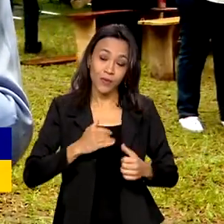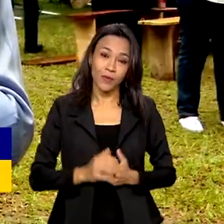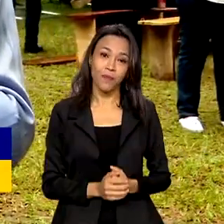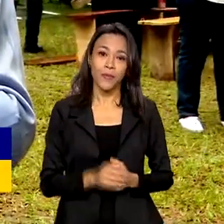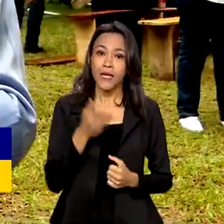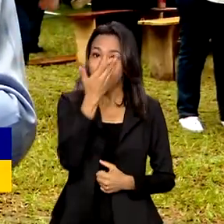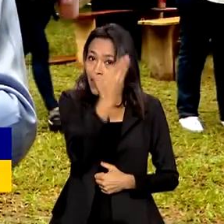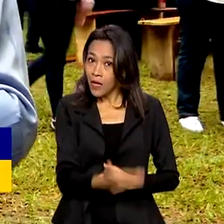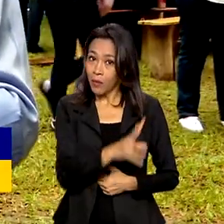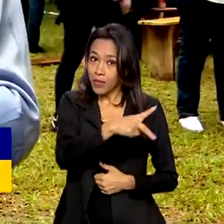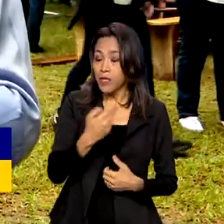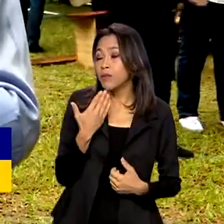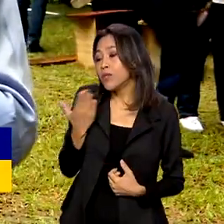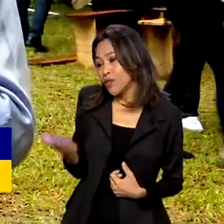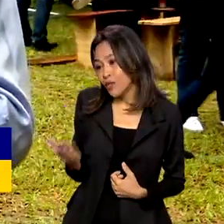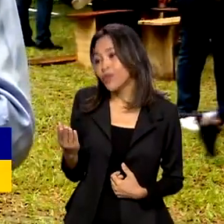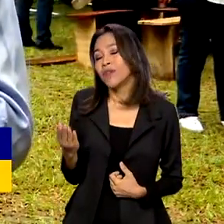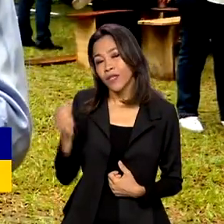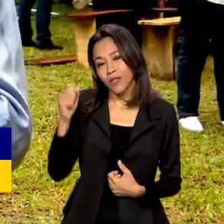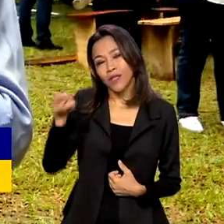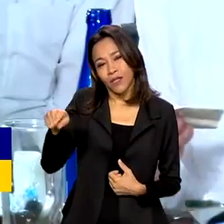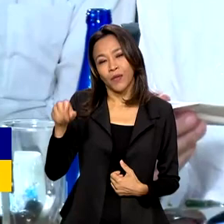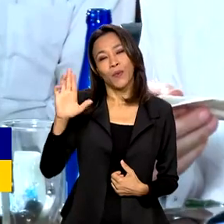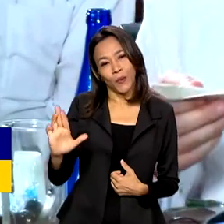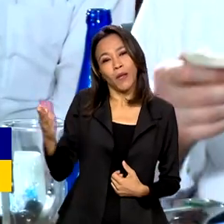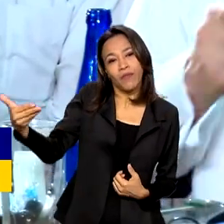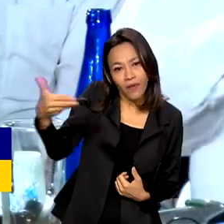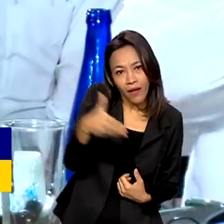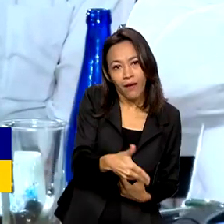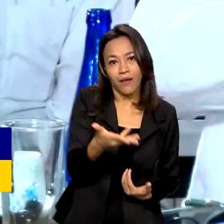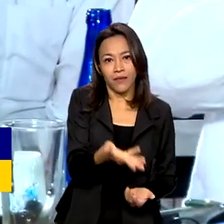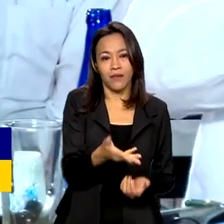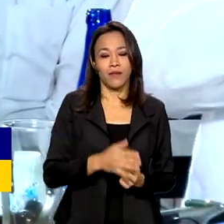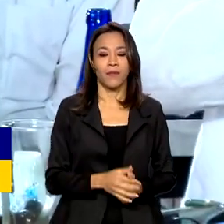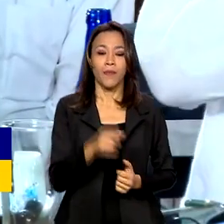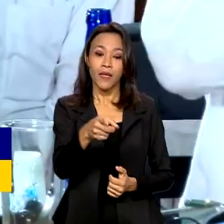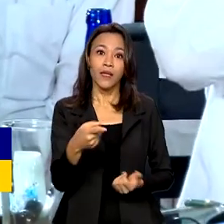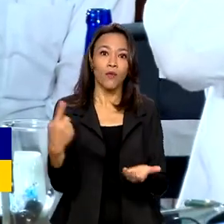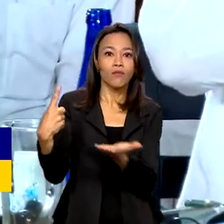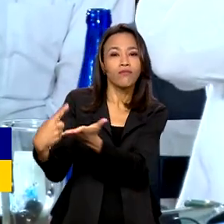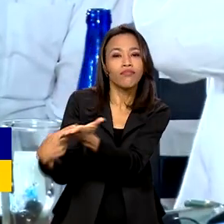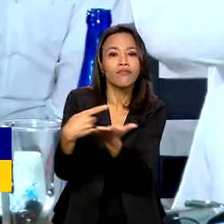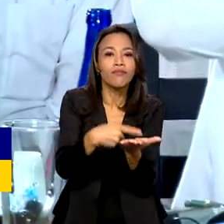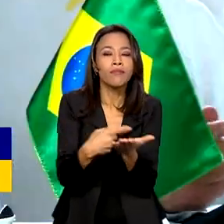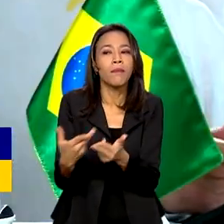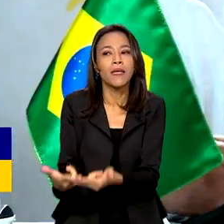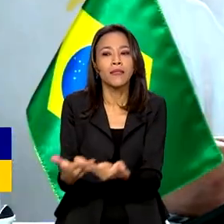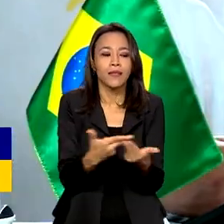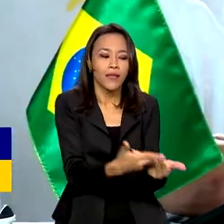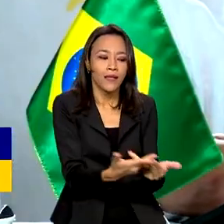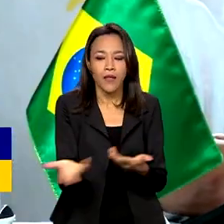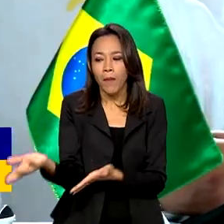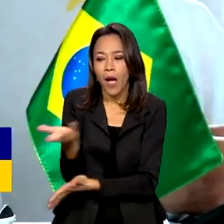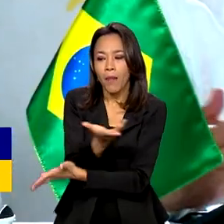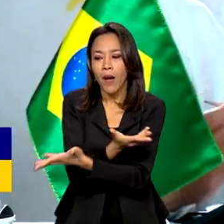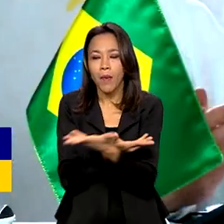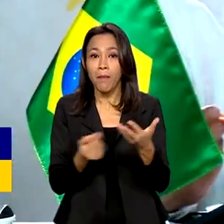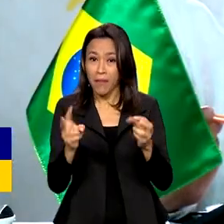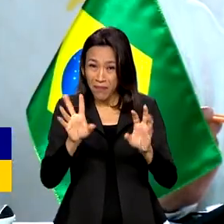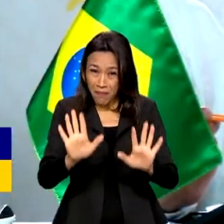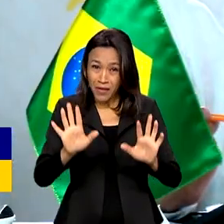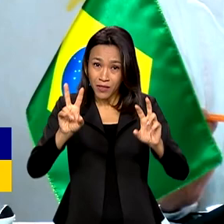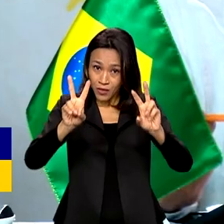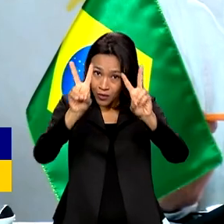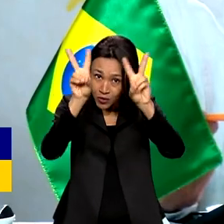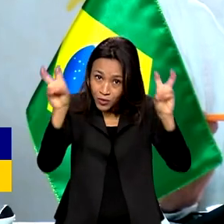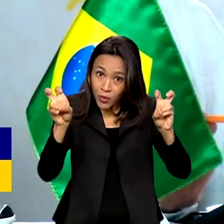pediu que Lula viesse assim prestigiar essa reunião. Diplomacia normalmente rima com paciência, mas no caso da questão climática se